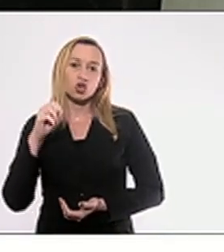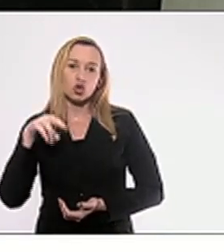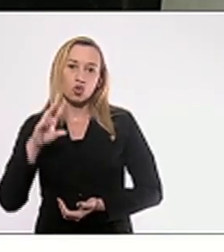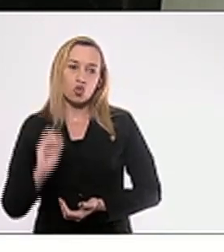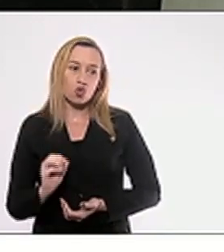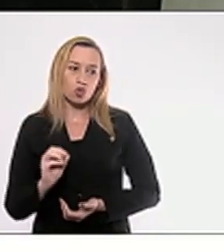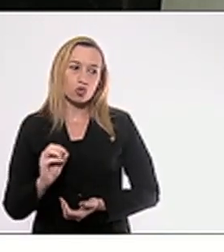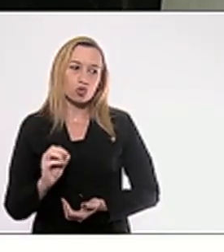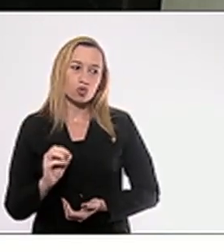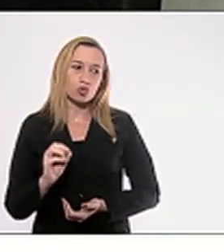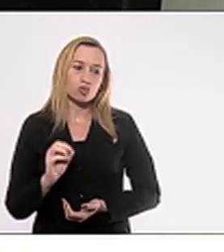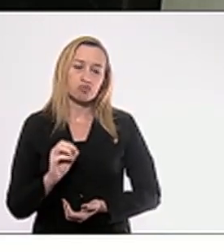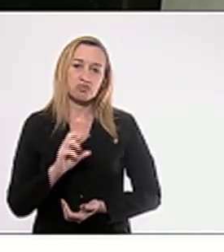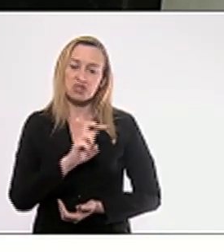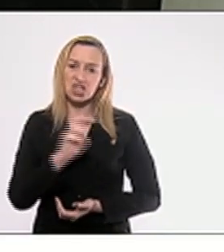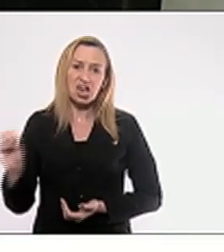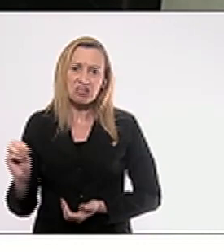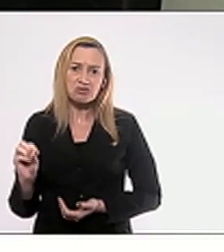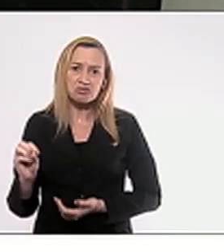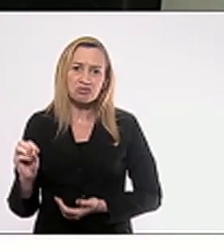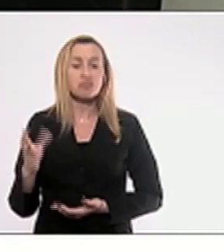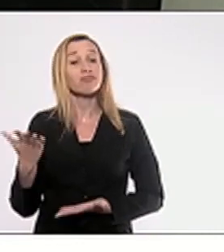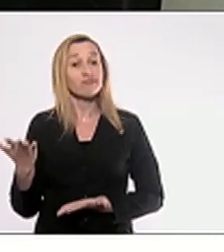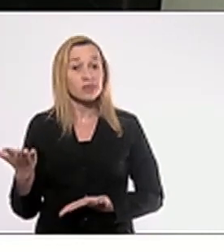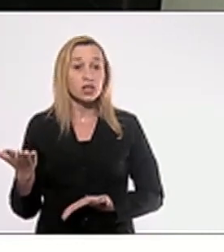600. Não é algo que